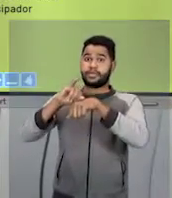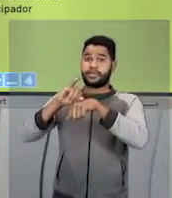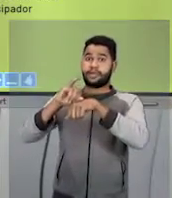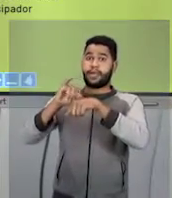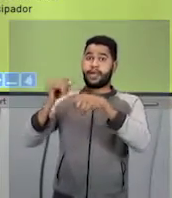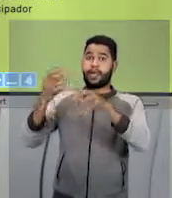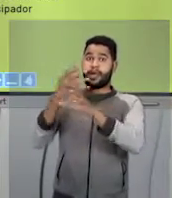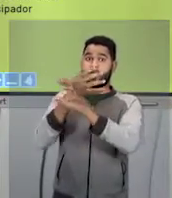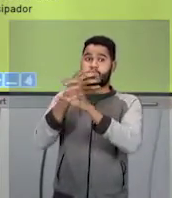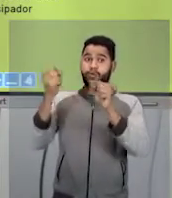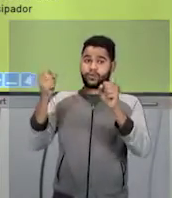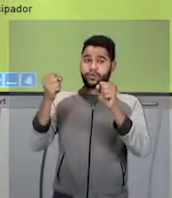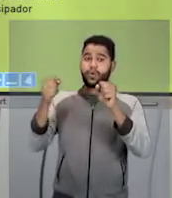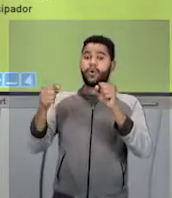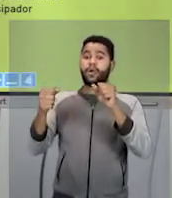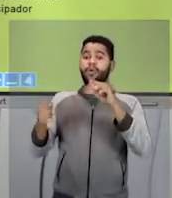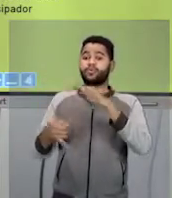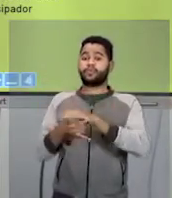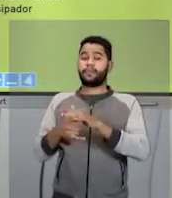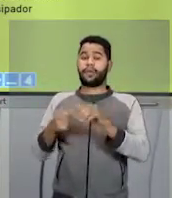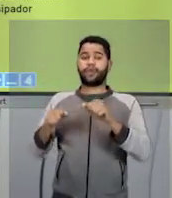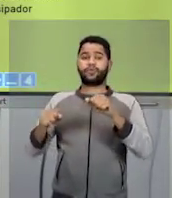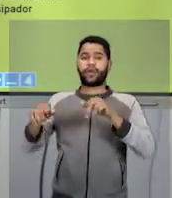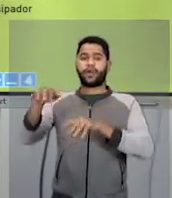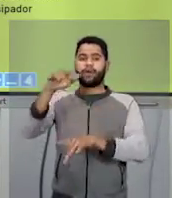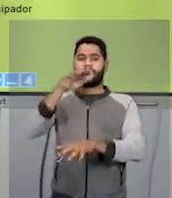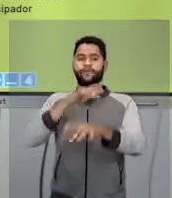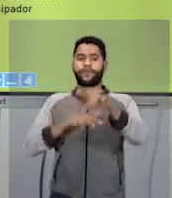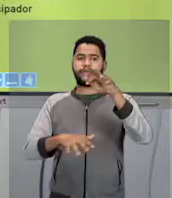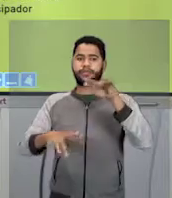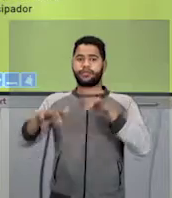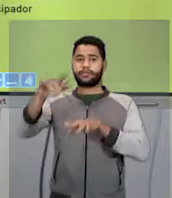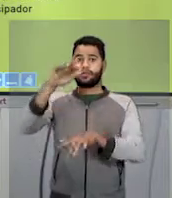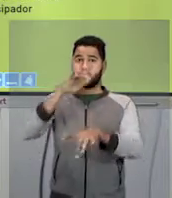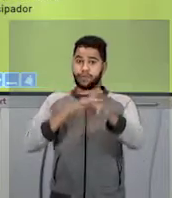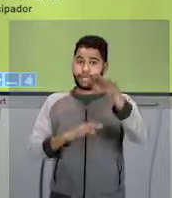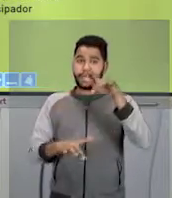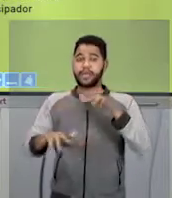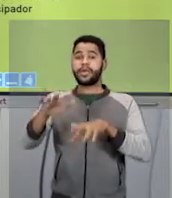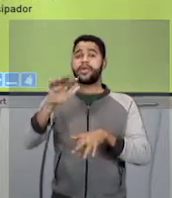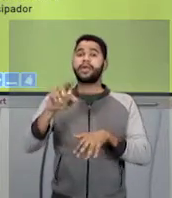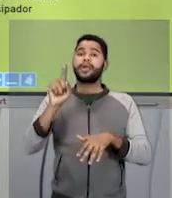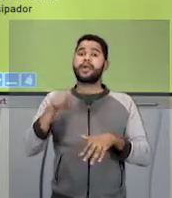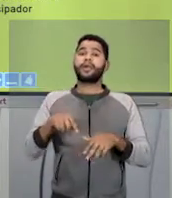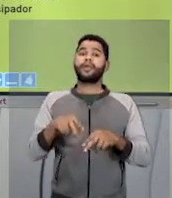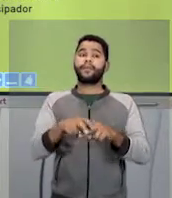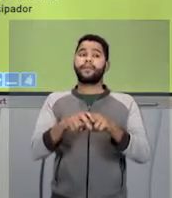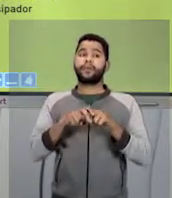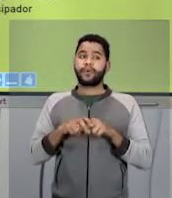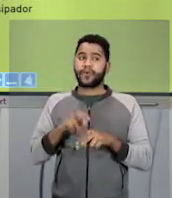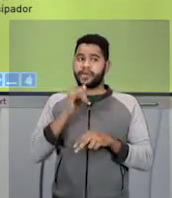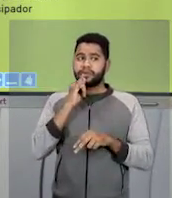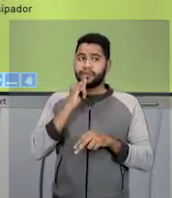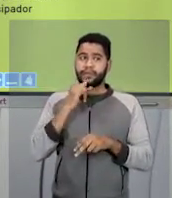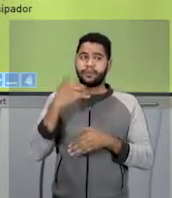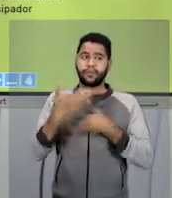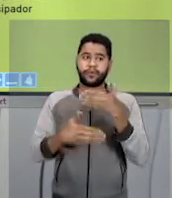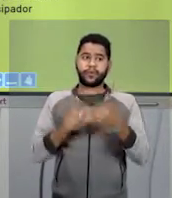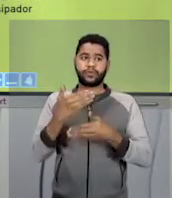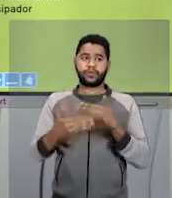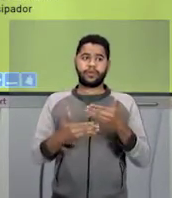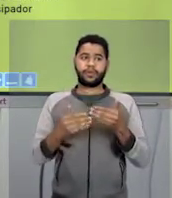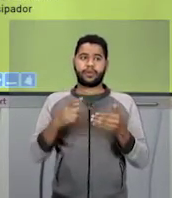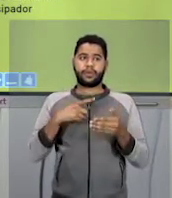Aqui embaixo a gente está falando da convecção dentro da geladeira. Essa convecção é porque durante o processo, se você tiver